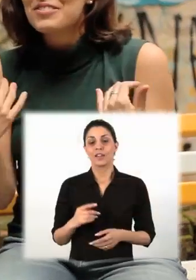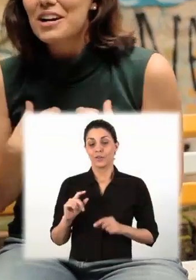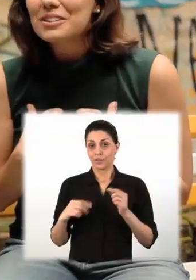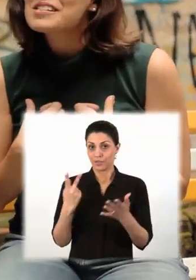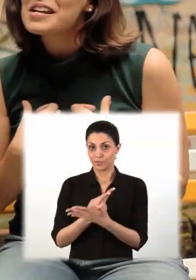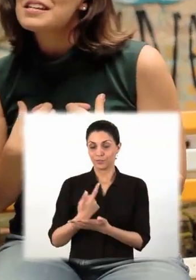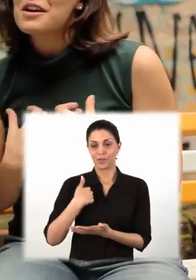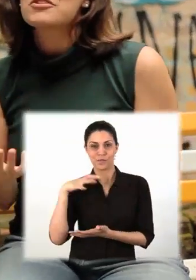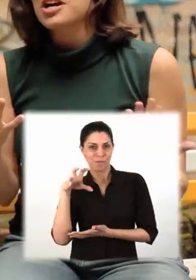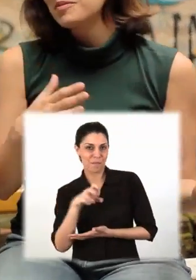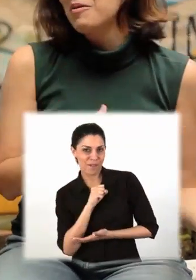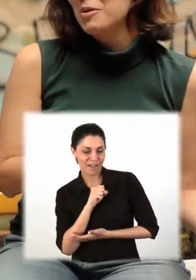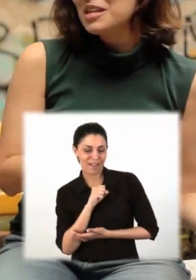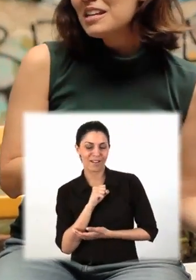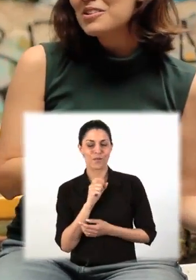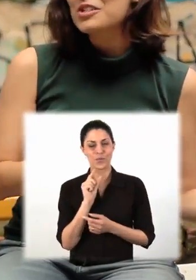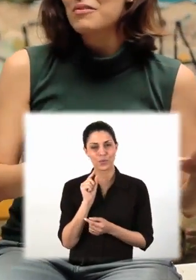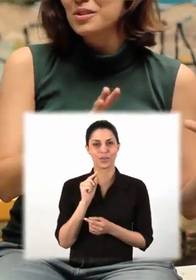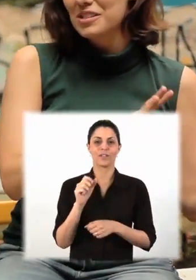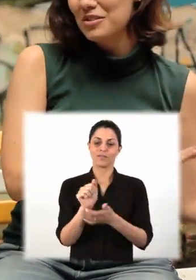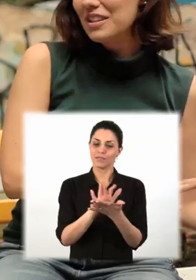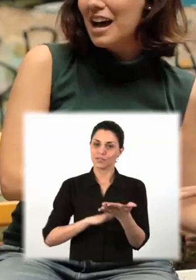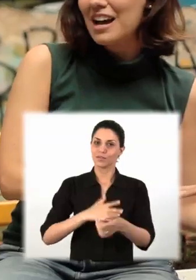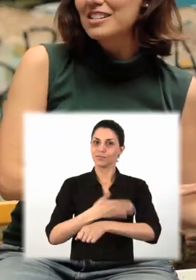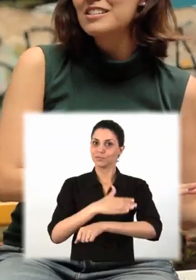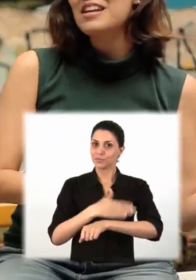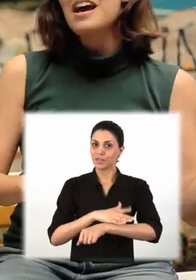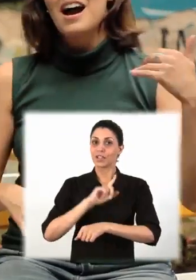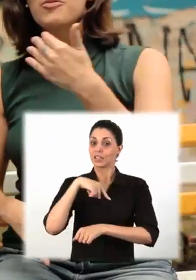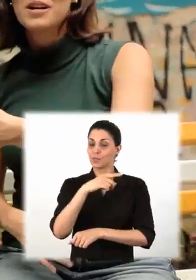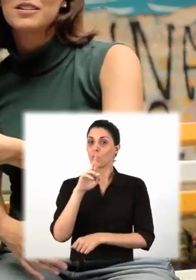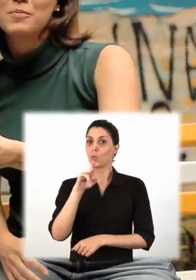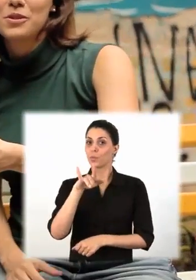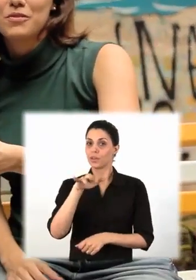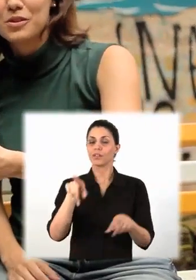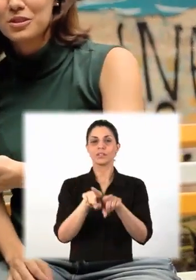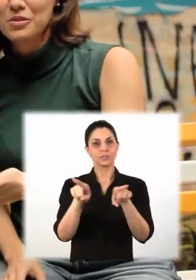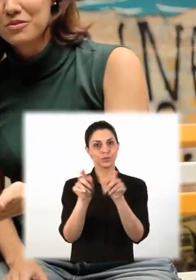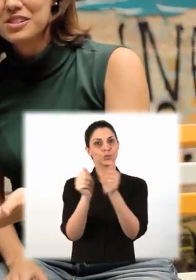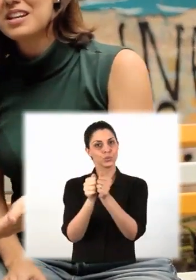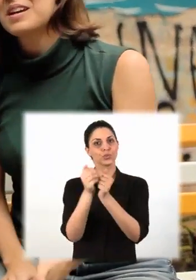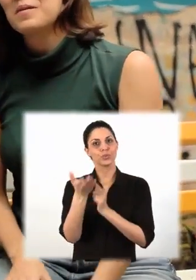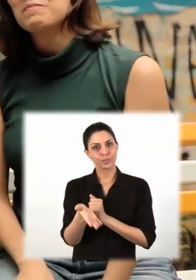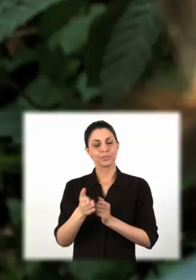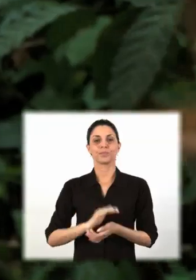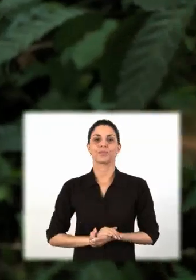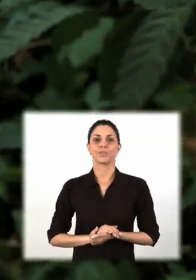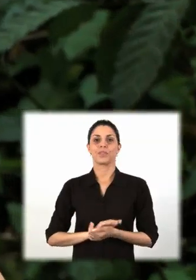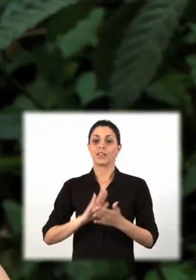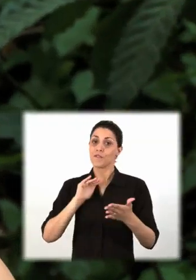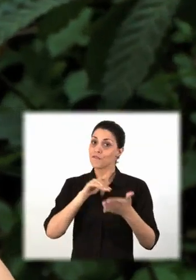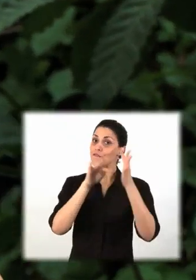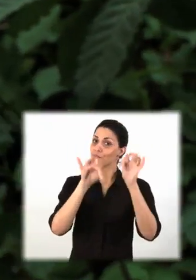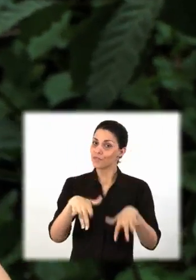Porque o que vai acontecer é que eu vou te raptar um pouquinho, a gente vai fazer umas atividades, a Rubiana depois vai fazer outras com você. Até